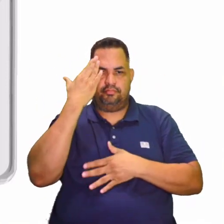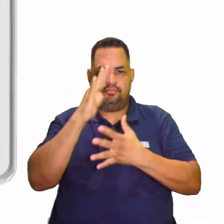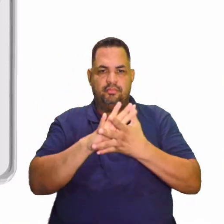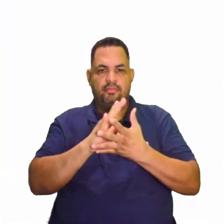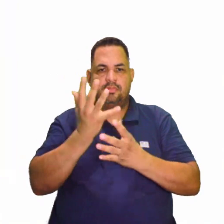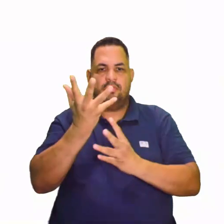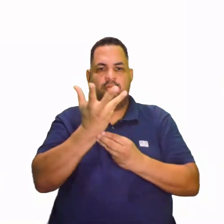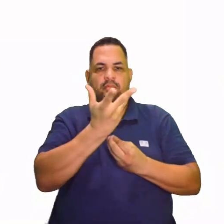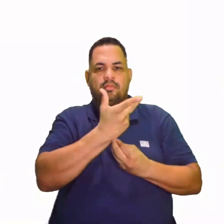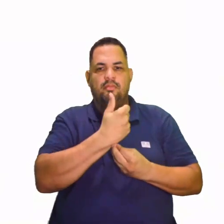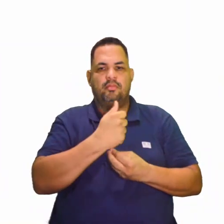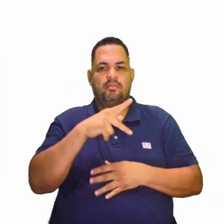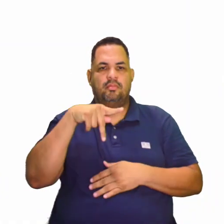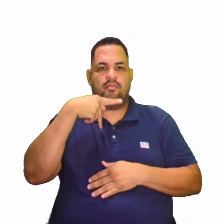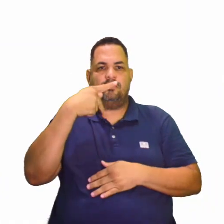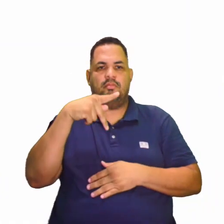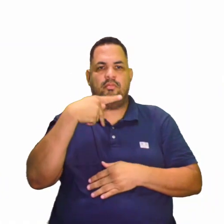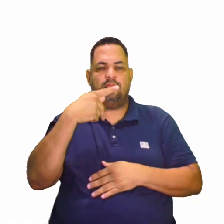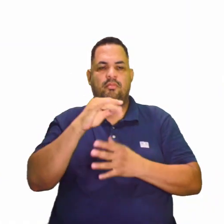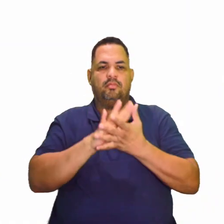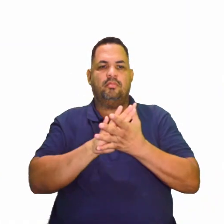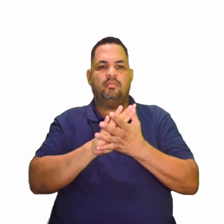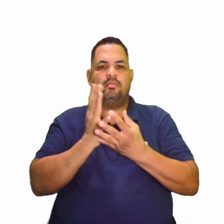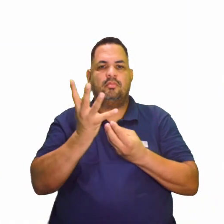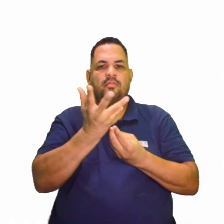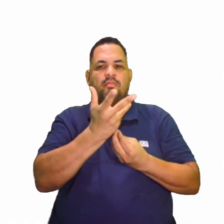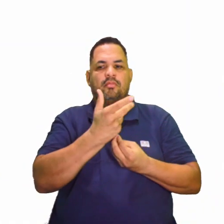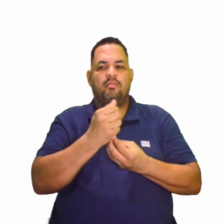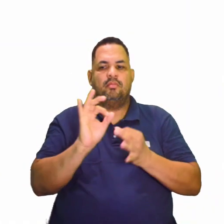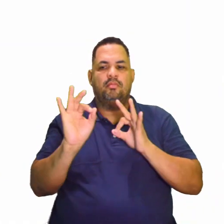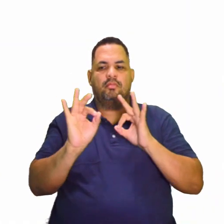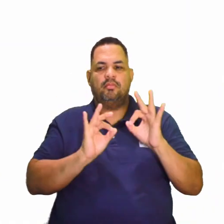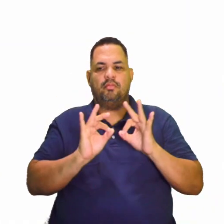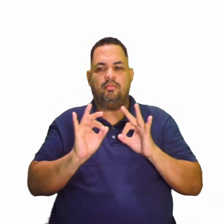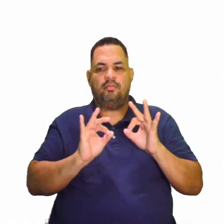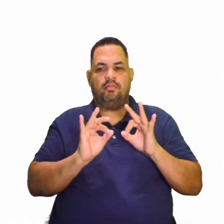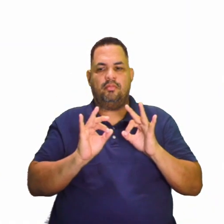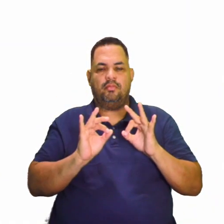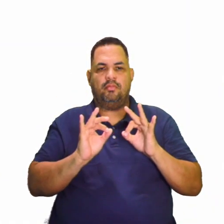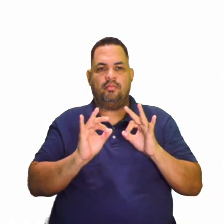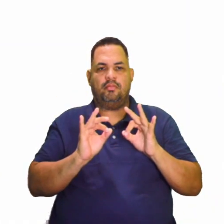vamos, então, falar um pouquinho da arte nessas